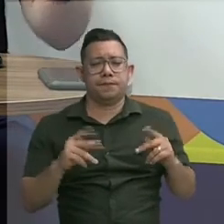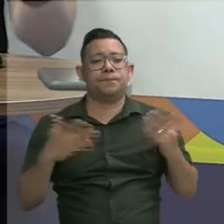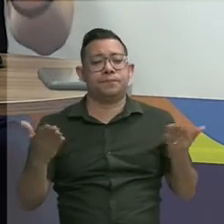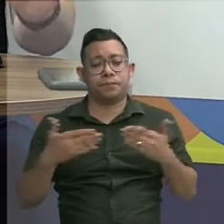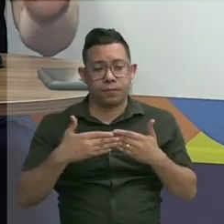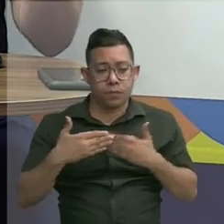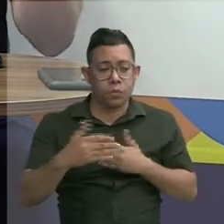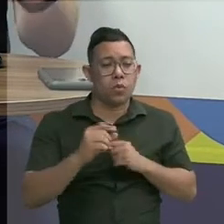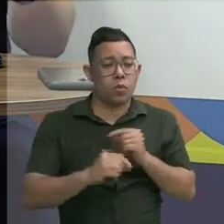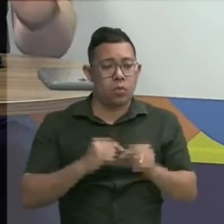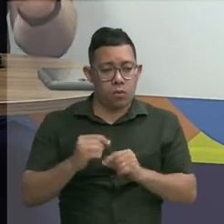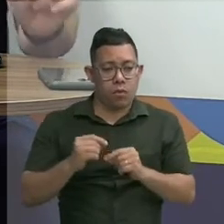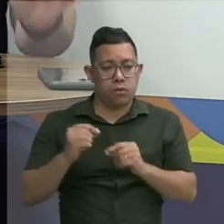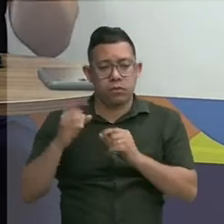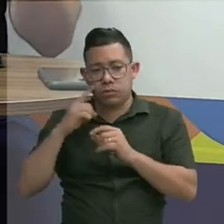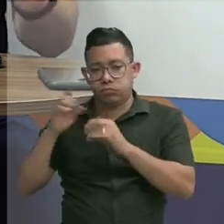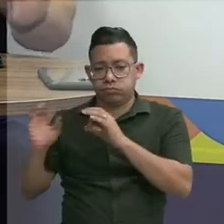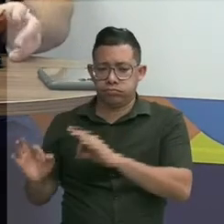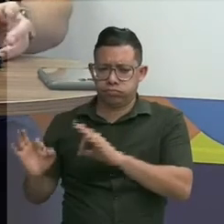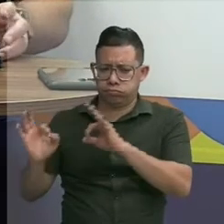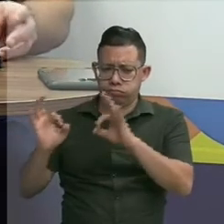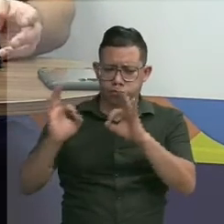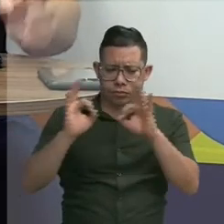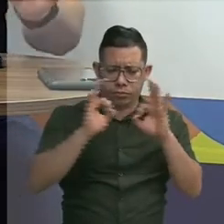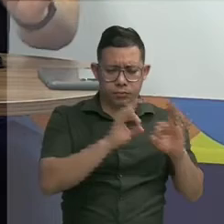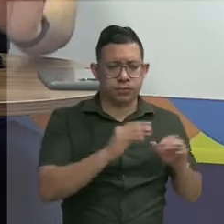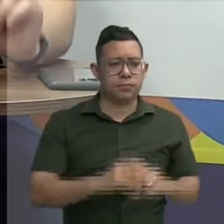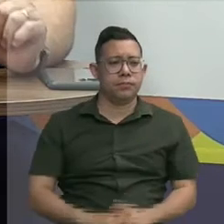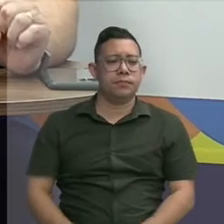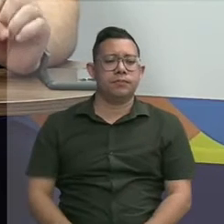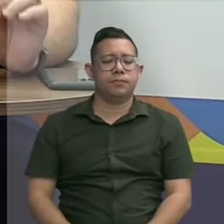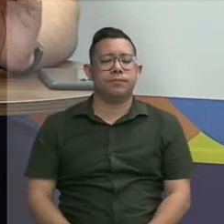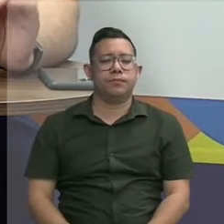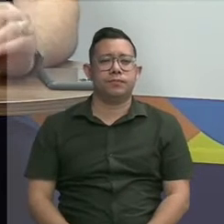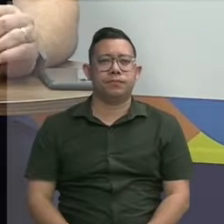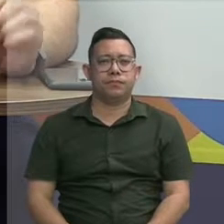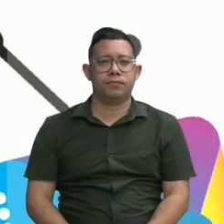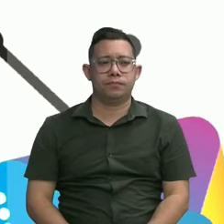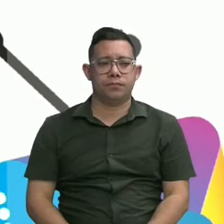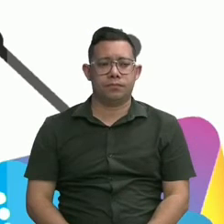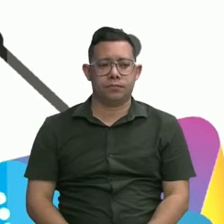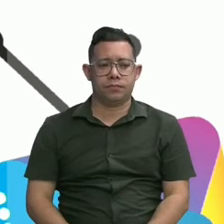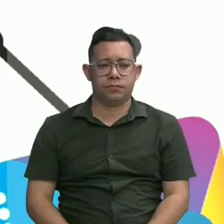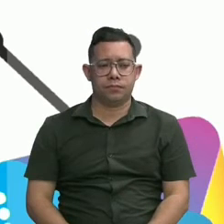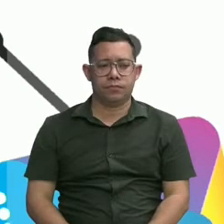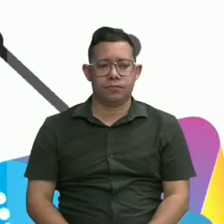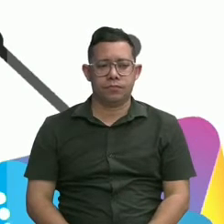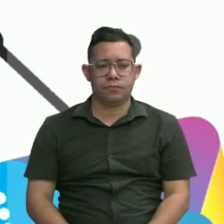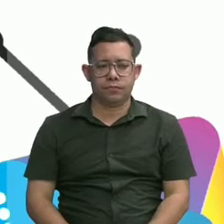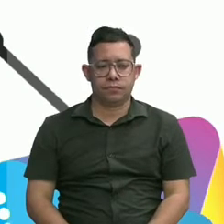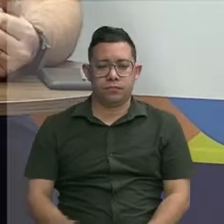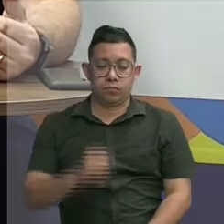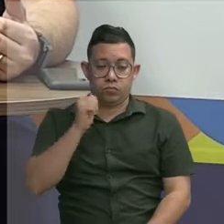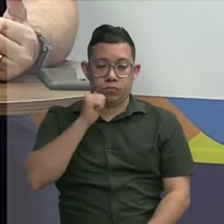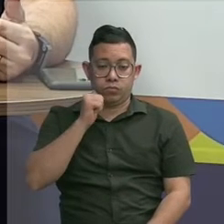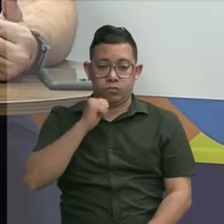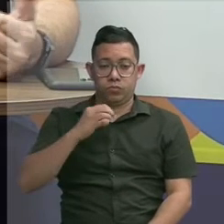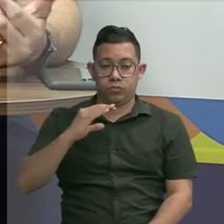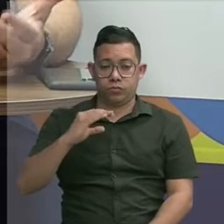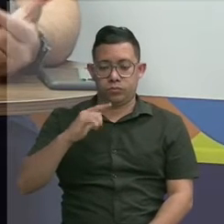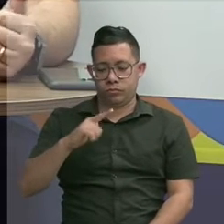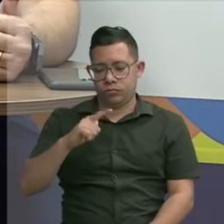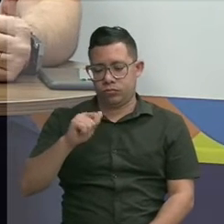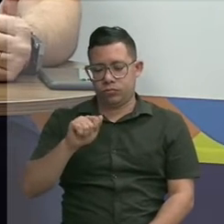então agora vamos lá acompanha seguinte situação Oi Cláudia resolveu construir uma